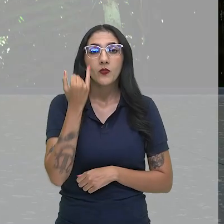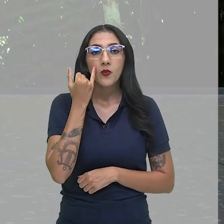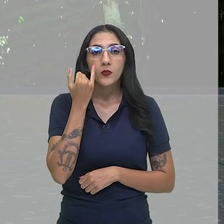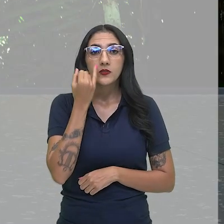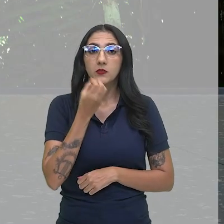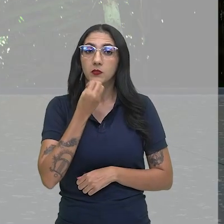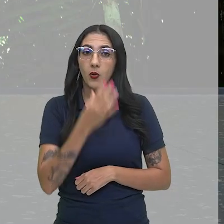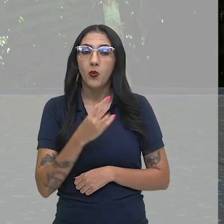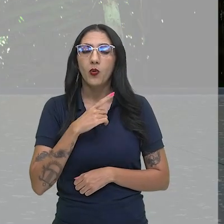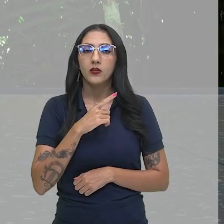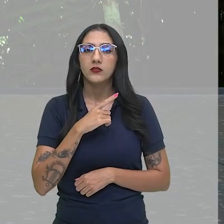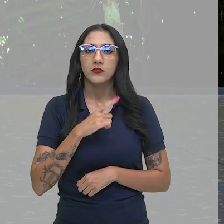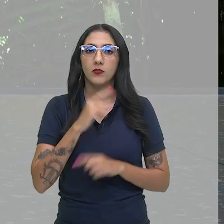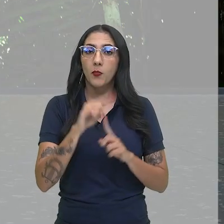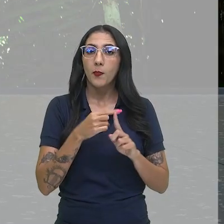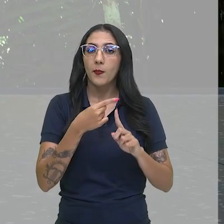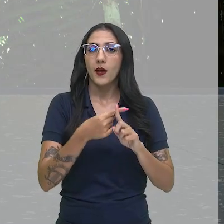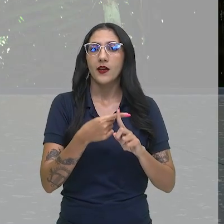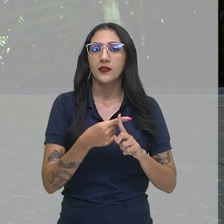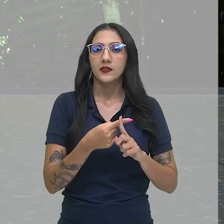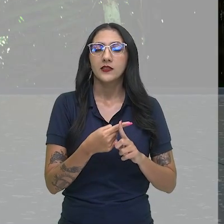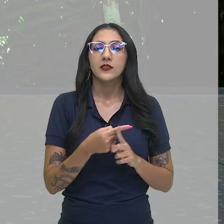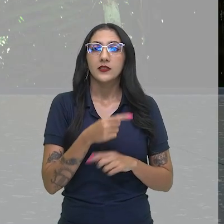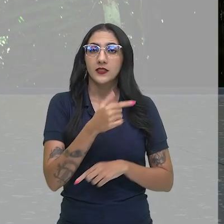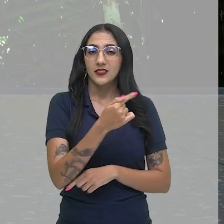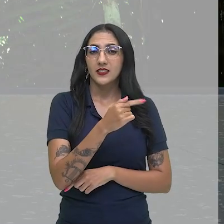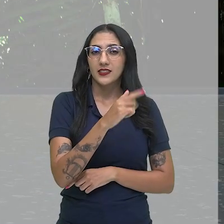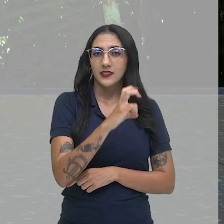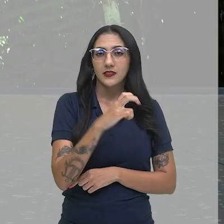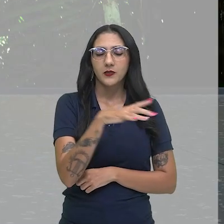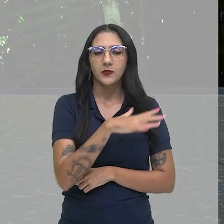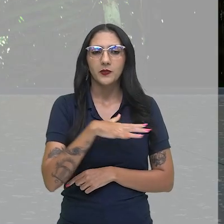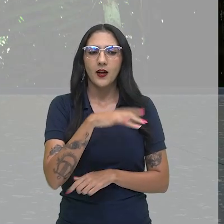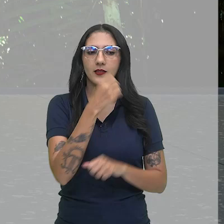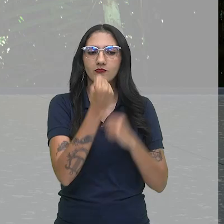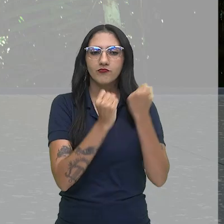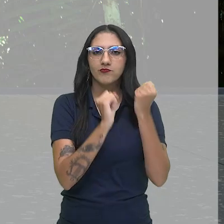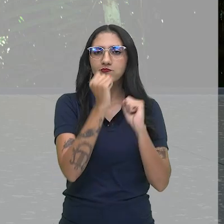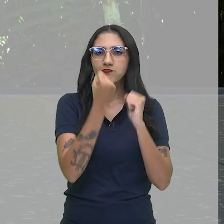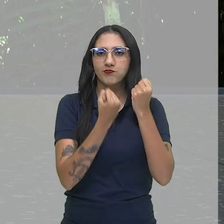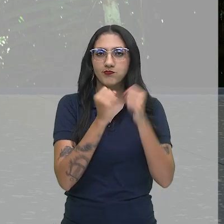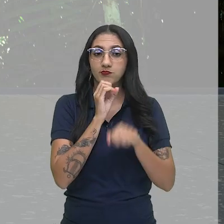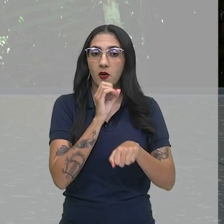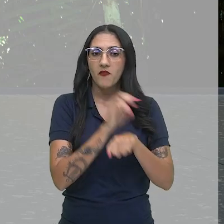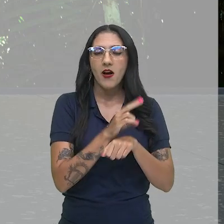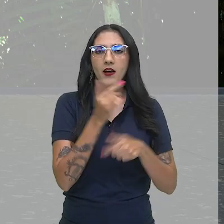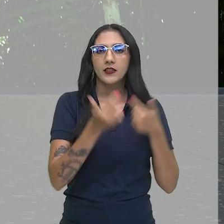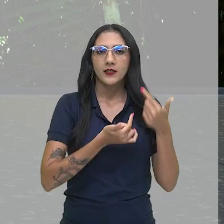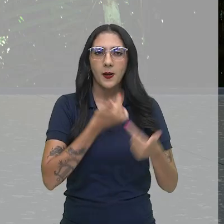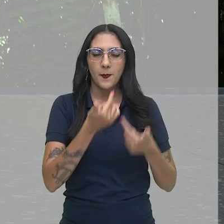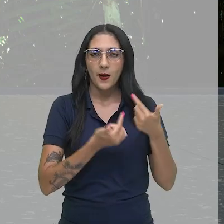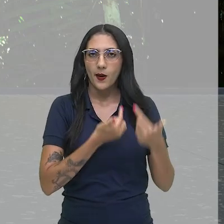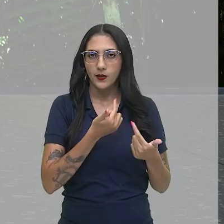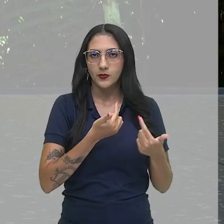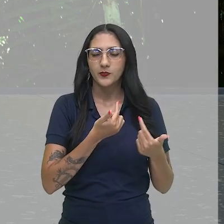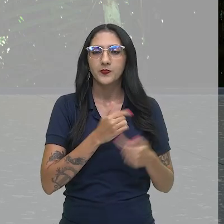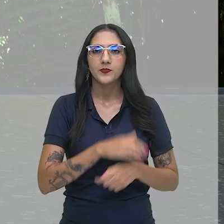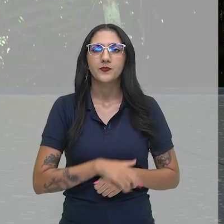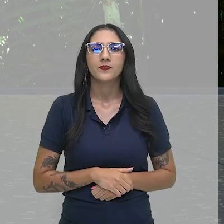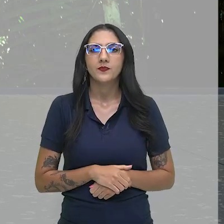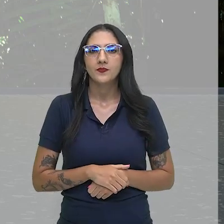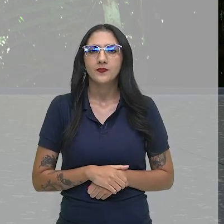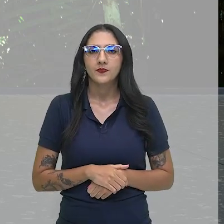está crescendo, que foi lá do polo industrial, né, em média 75 empregos novos a cada ano, mas